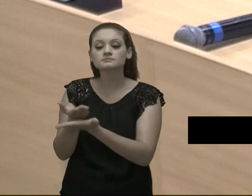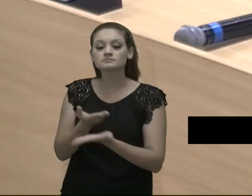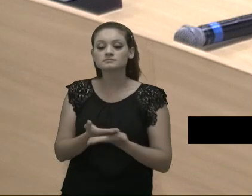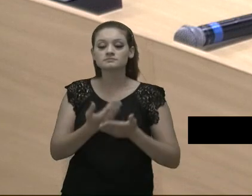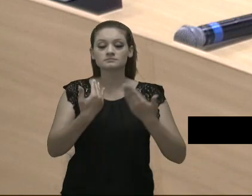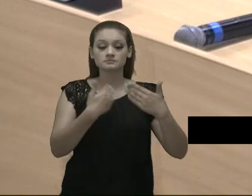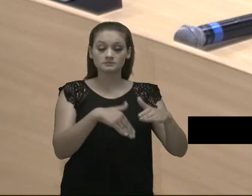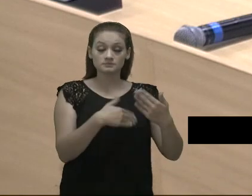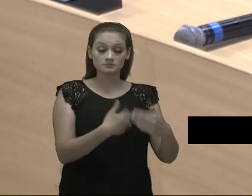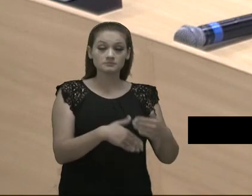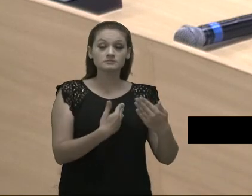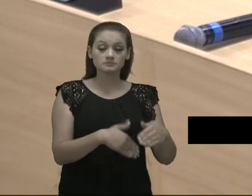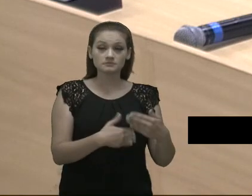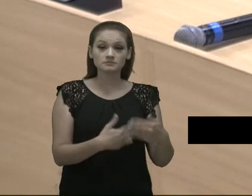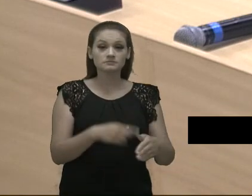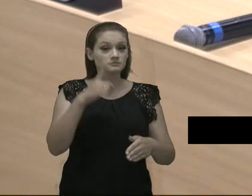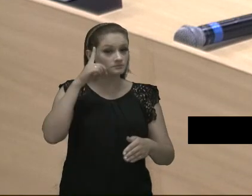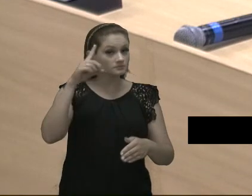provas.